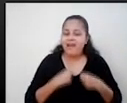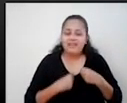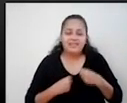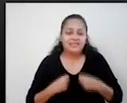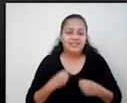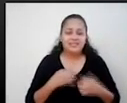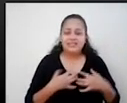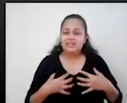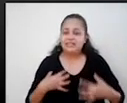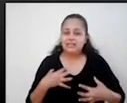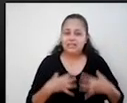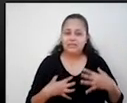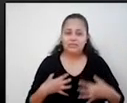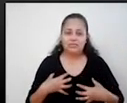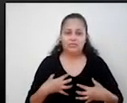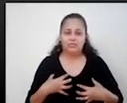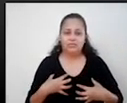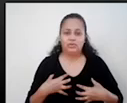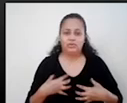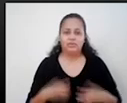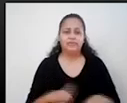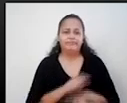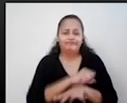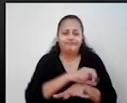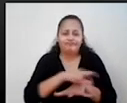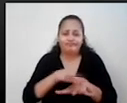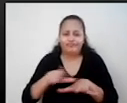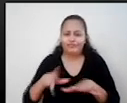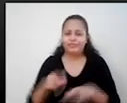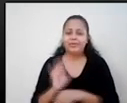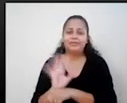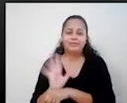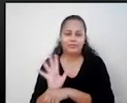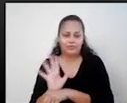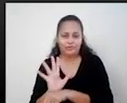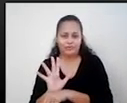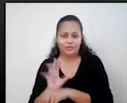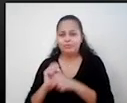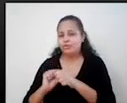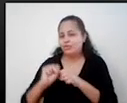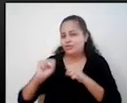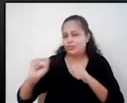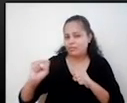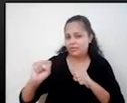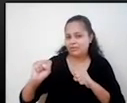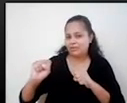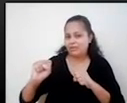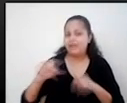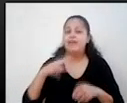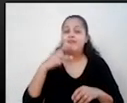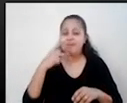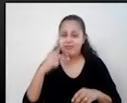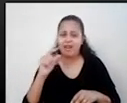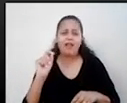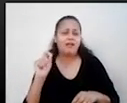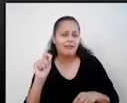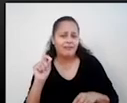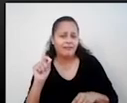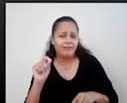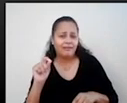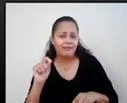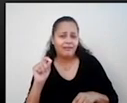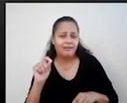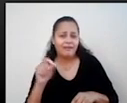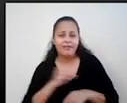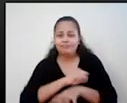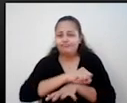temos? Olha, vamos imaginar todos os filmes de super-herói, não são muitos. Então, o que ele faz? Ele vai contar que super-herói é esse. Então, se eu tenho